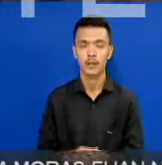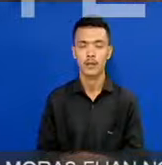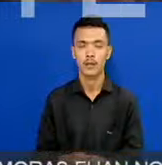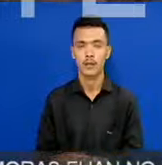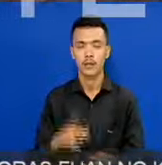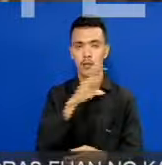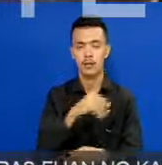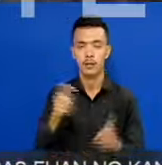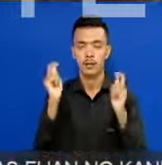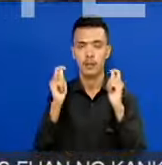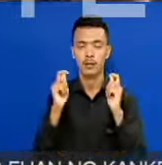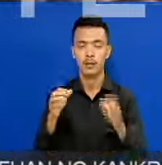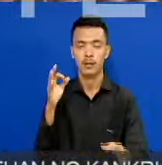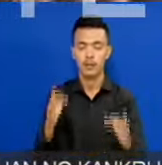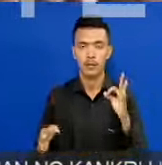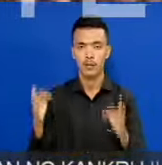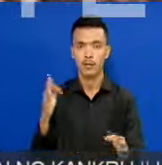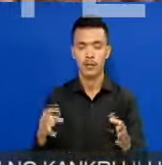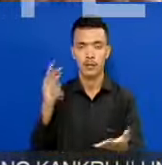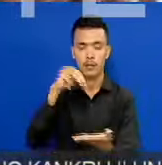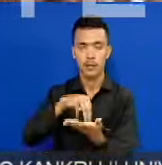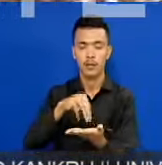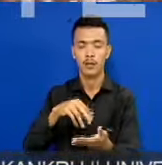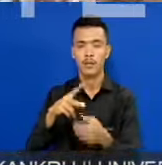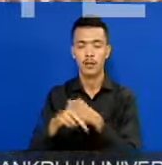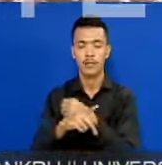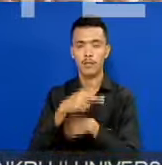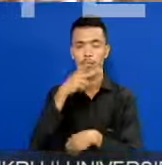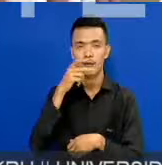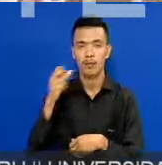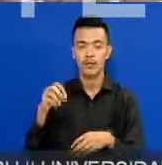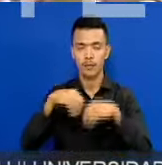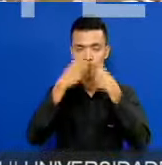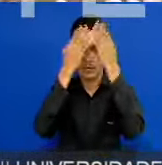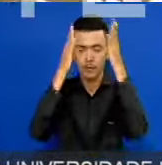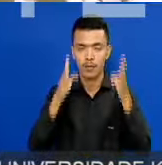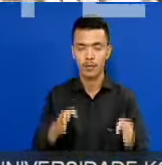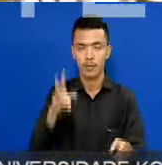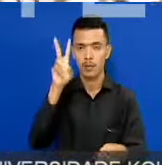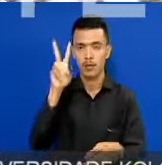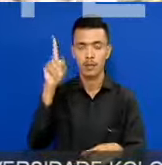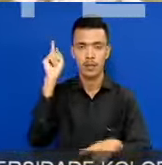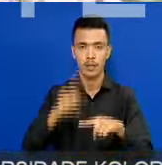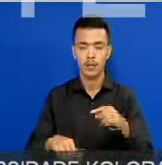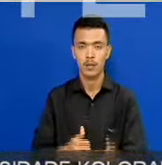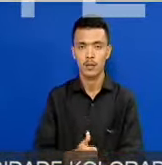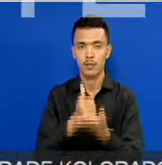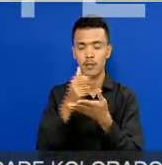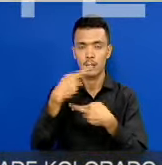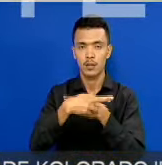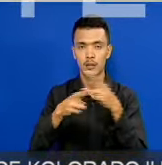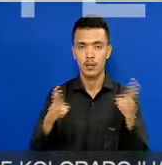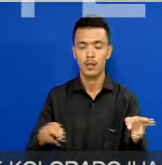literatura no tetun. Enquanto materi lingua portugues, profesores nenruadet labele atau atende aulas hotu. A